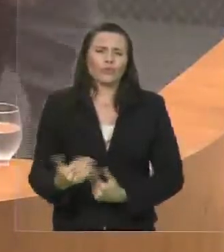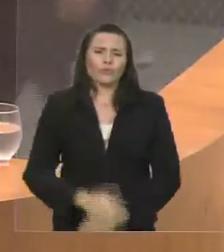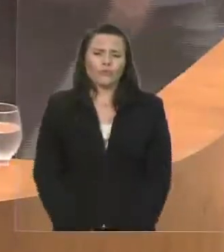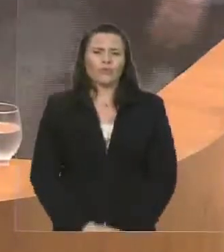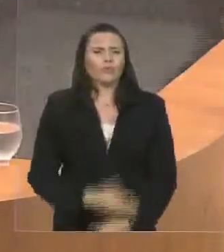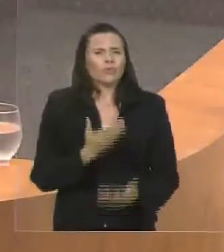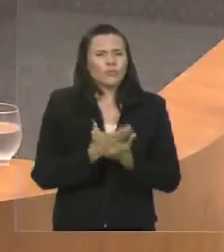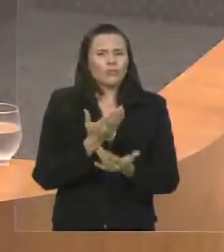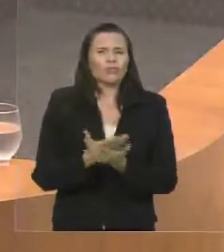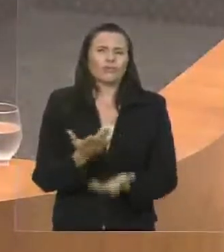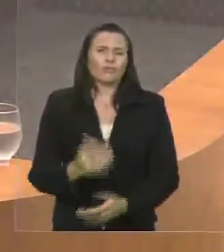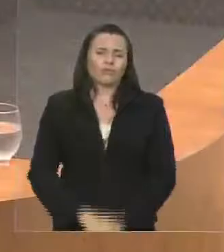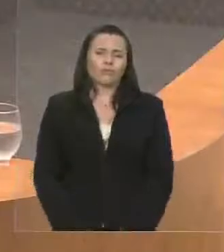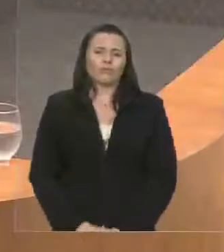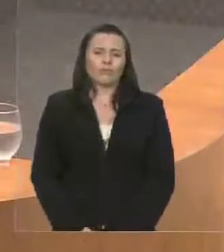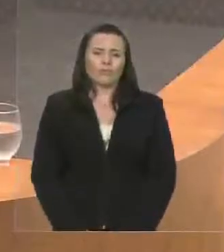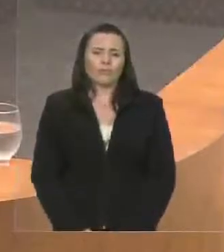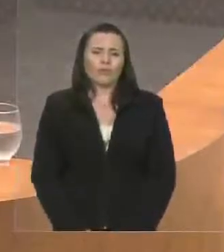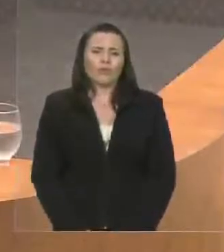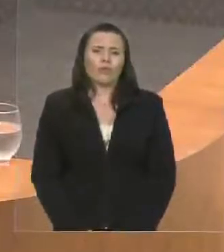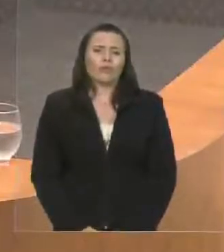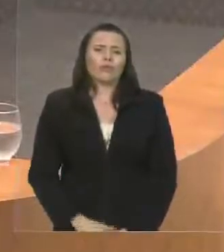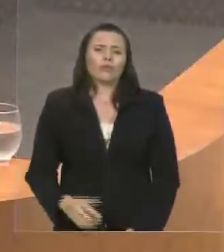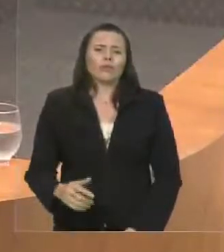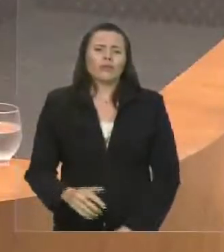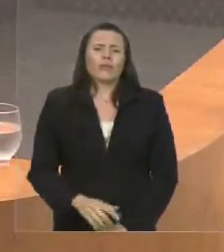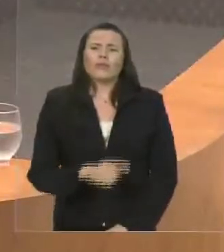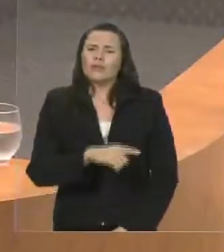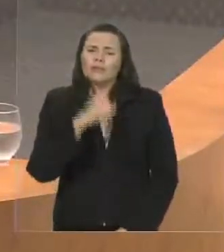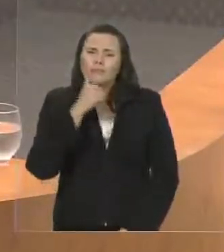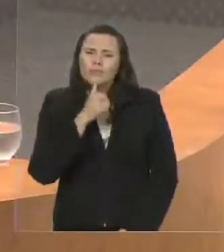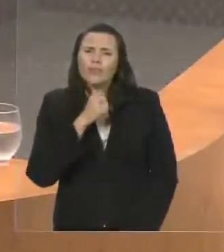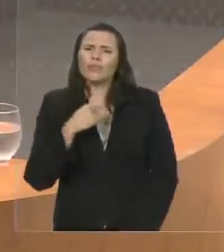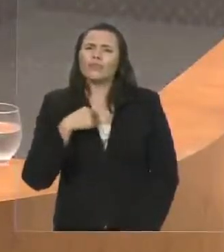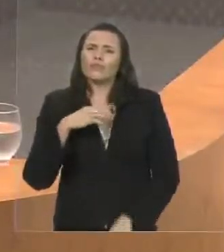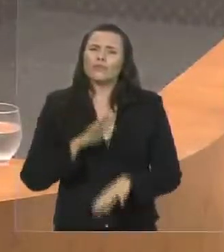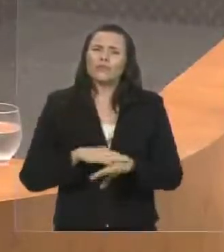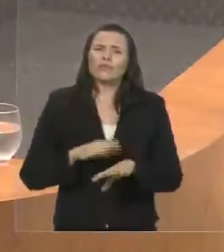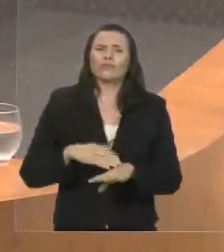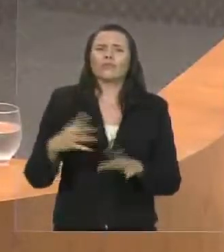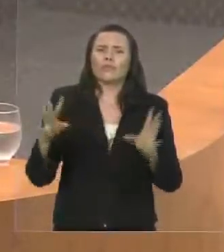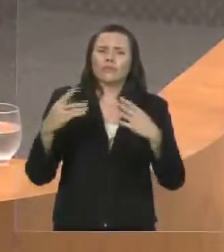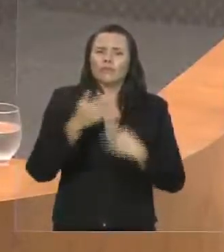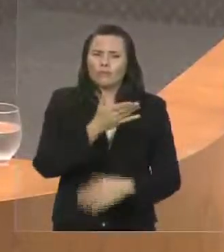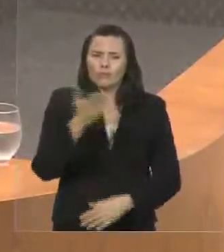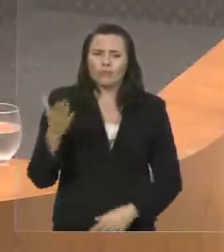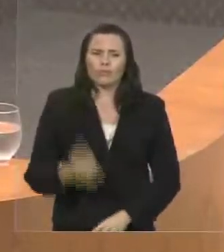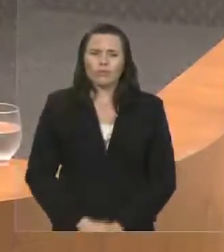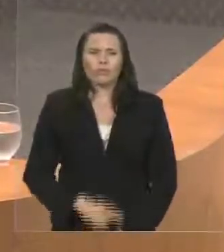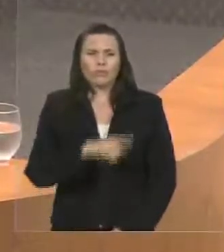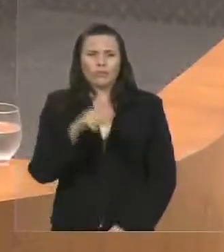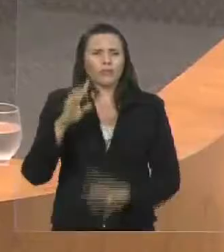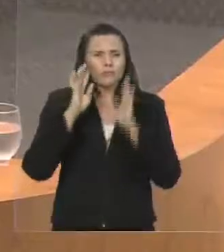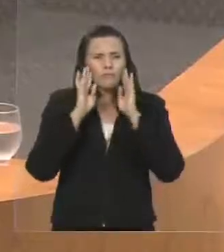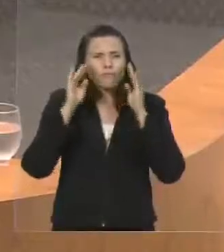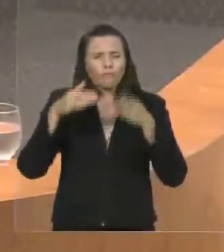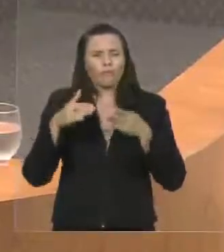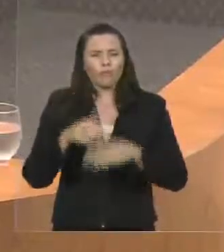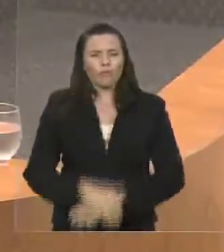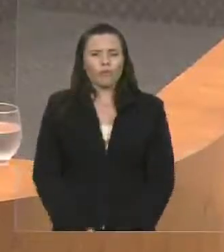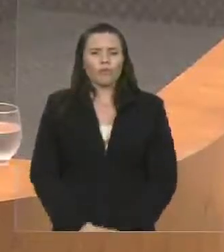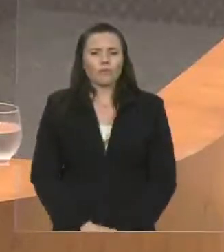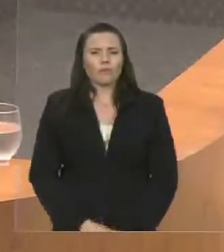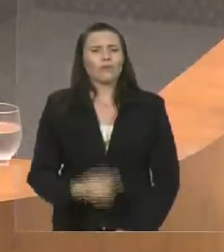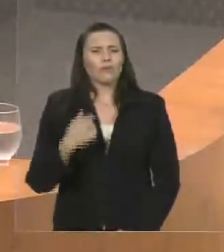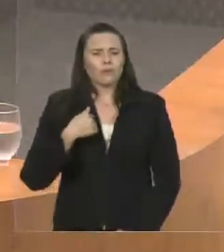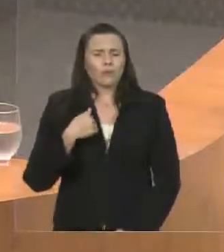partes do nosso estado. E que essas mulheres também, chamo aqui a atenção a elas na tribuna, que é transmitido aqui nosso